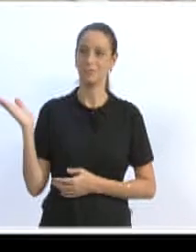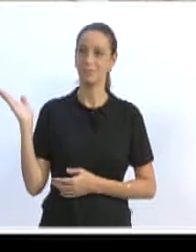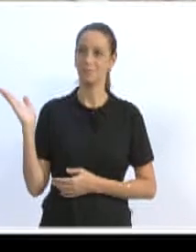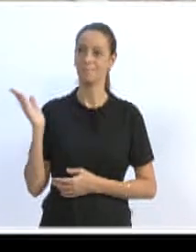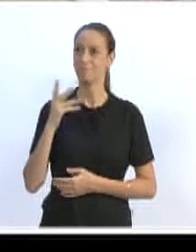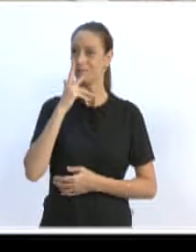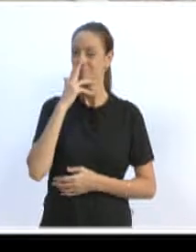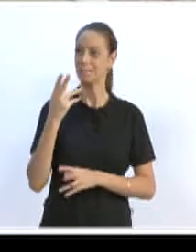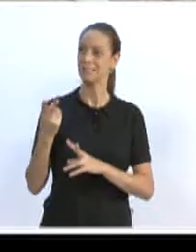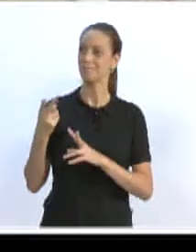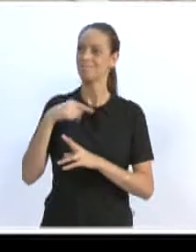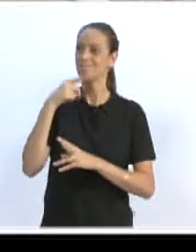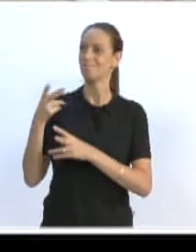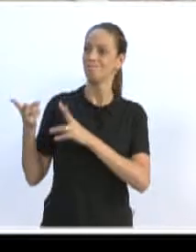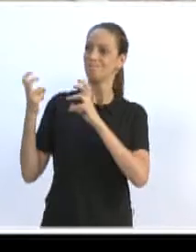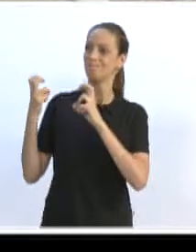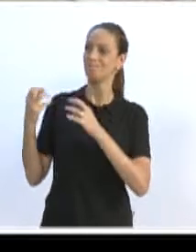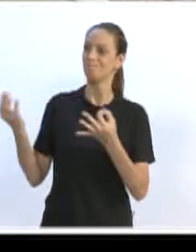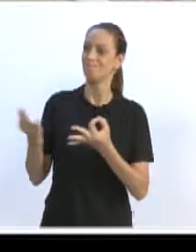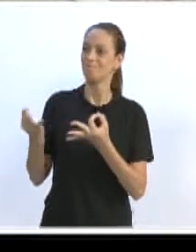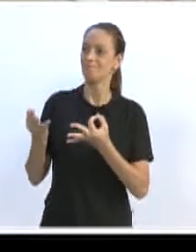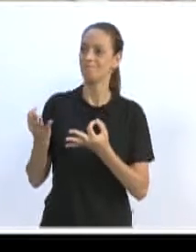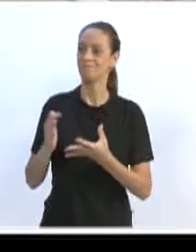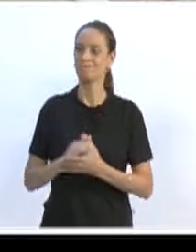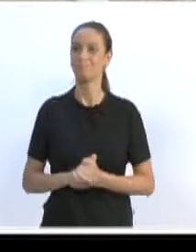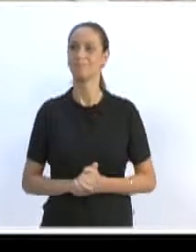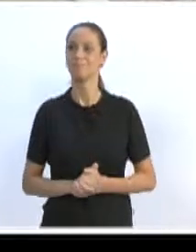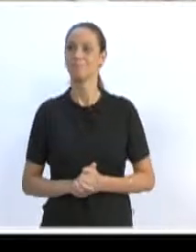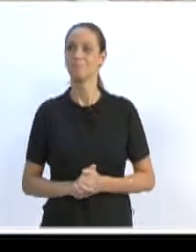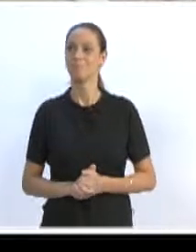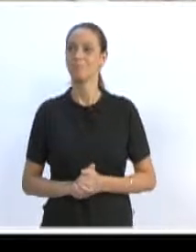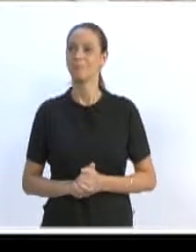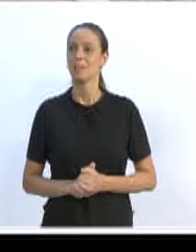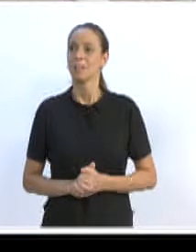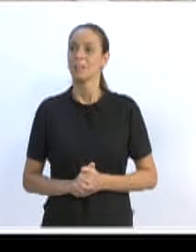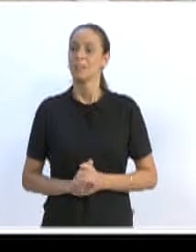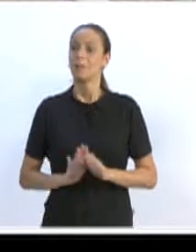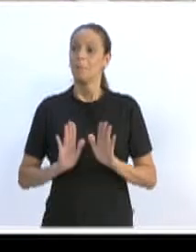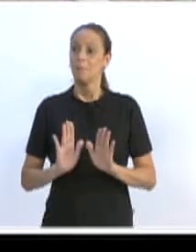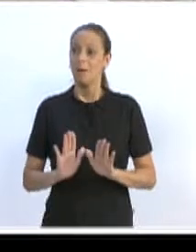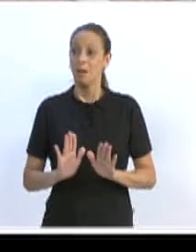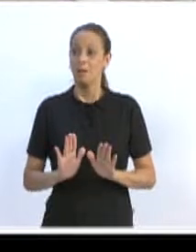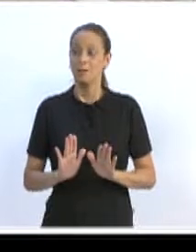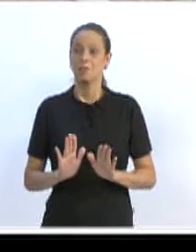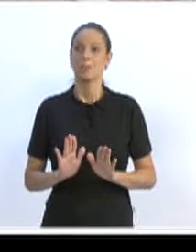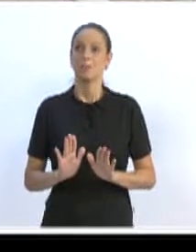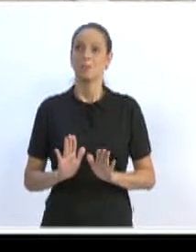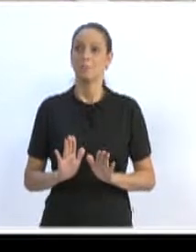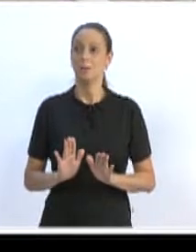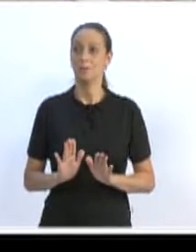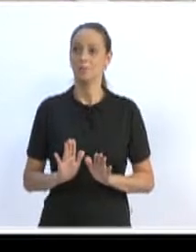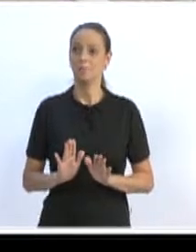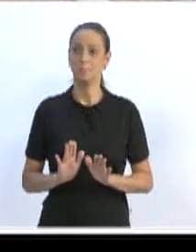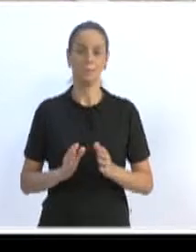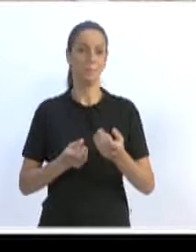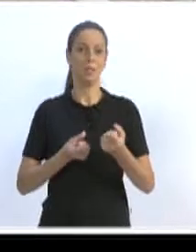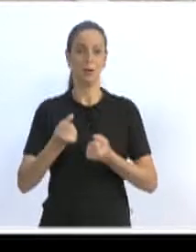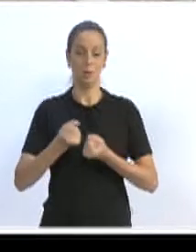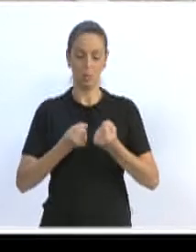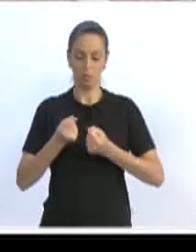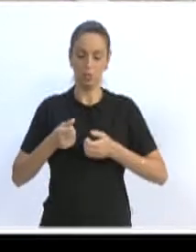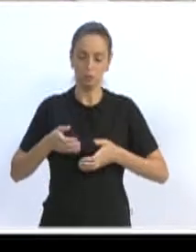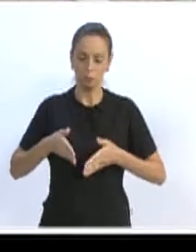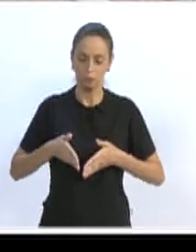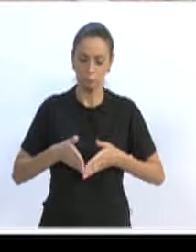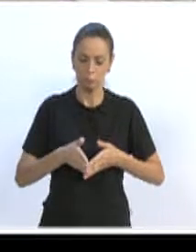não dá pra não dá pra demonstrar bem certo como tá lá mas ela sai varela entra dentro da max hering como